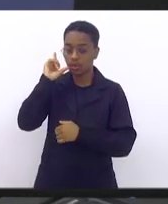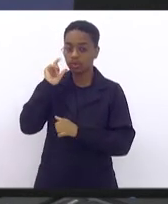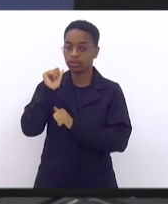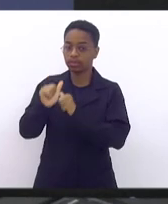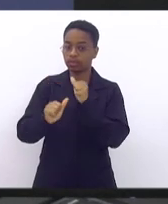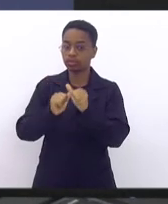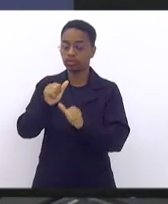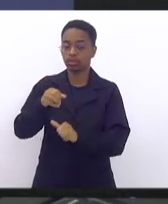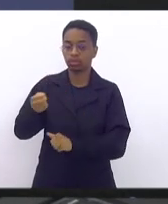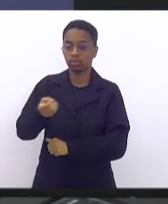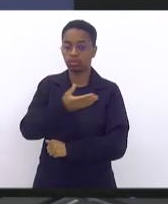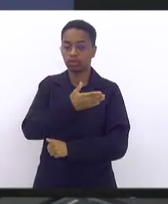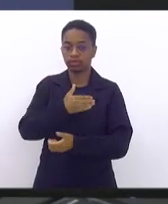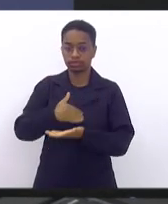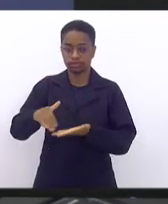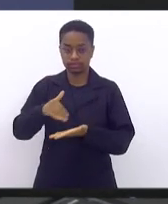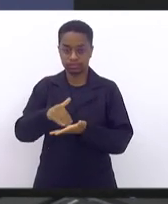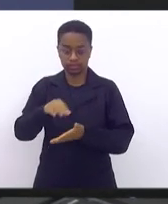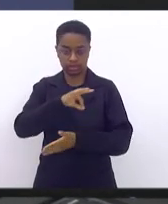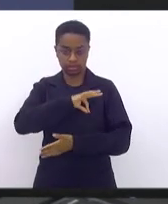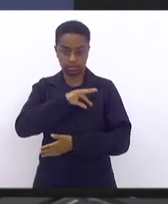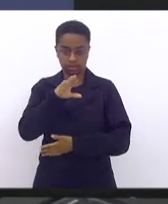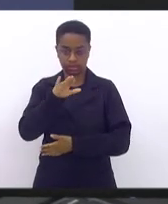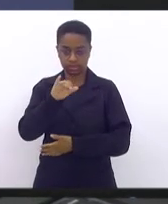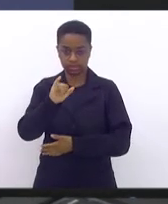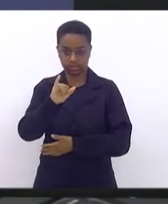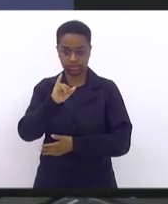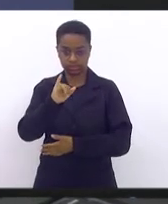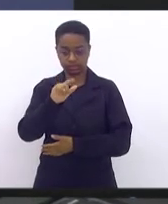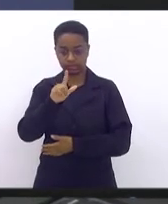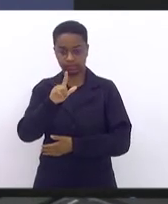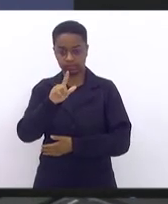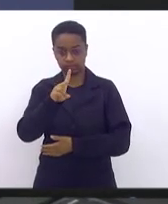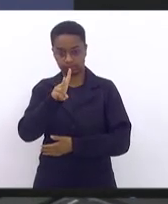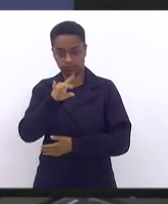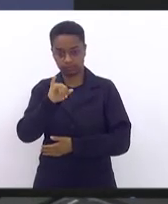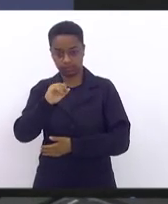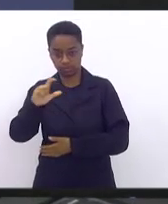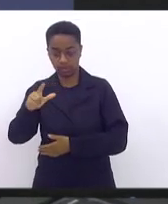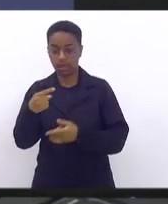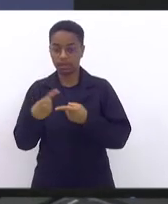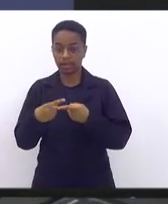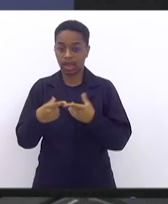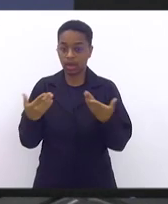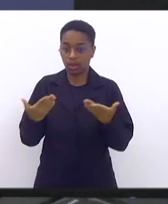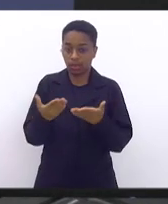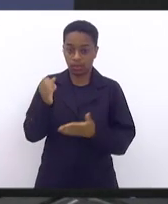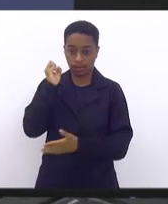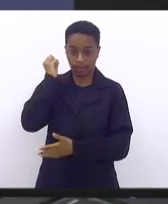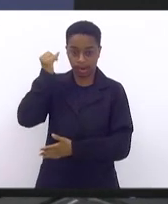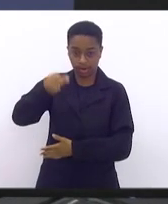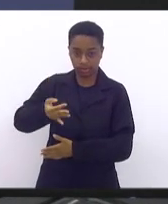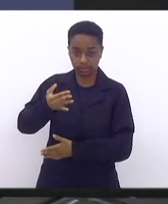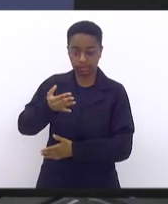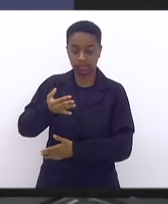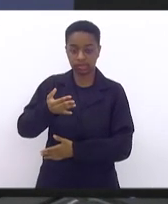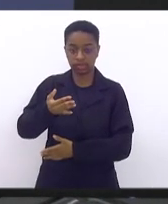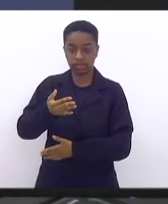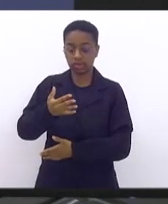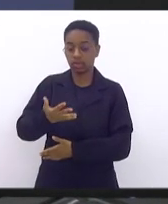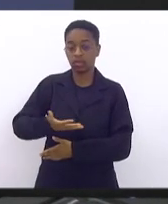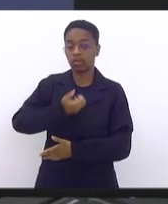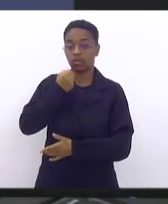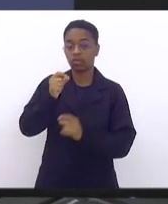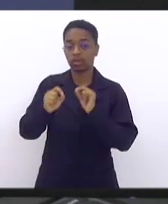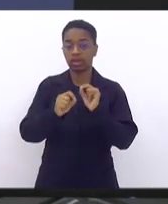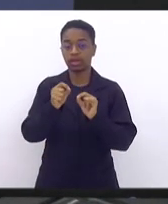novo secretário de Polícia Civil, que nos surpreendeu nessa madrugada com uma